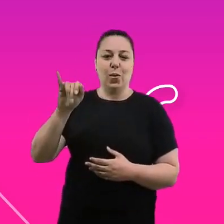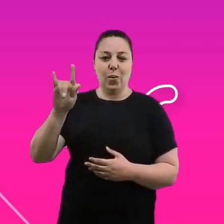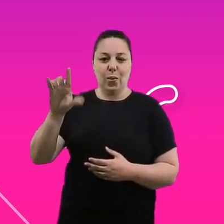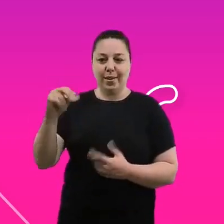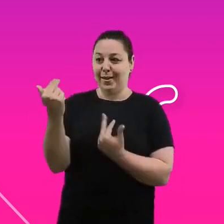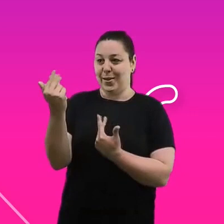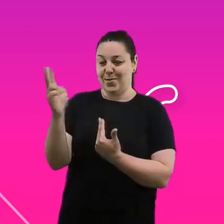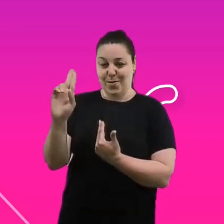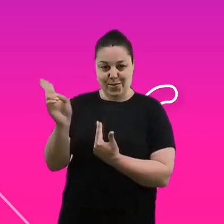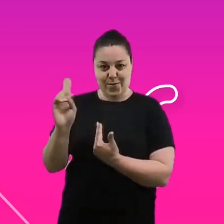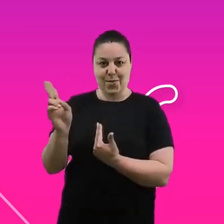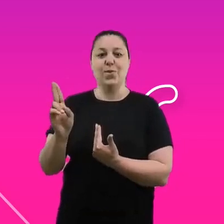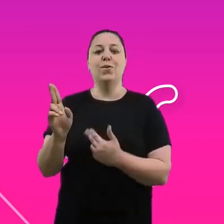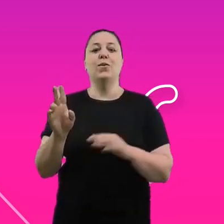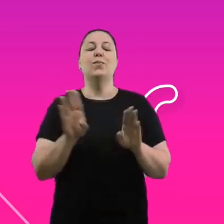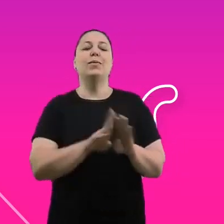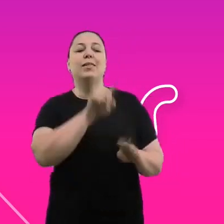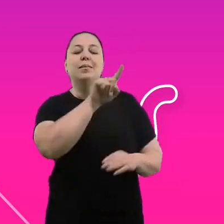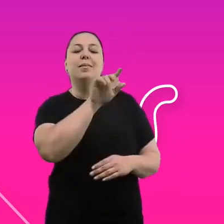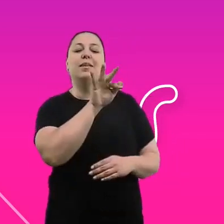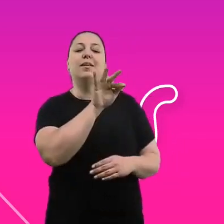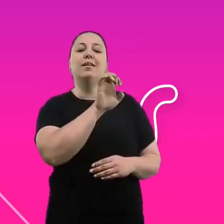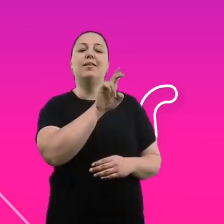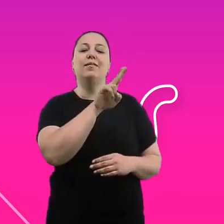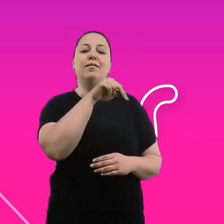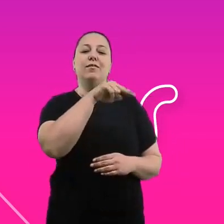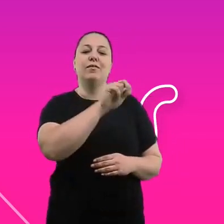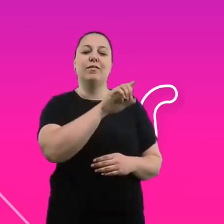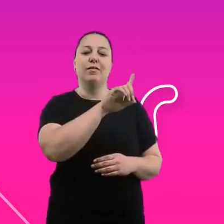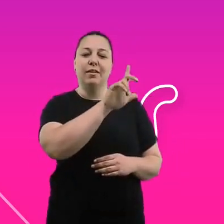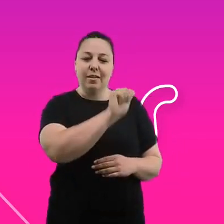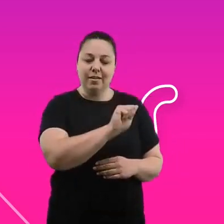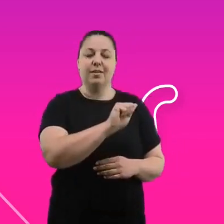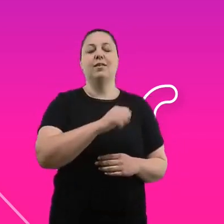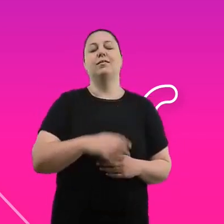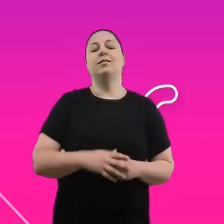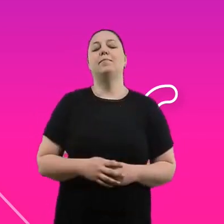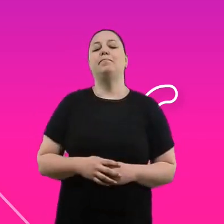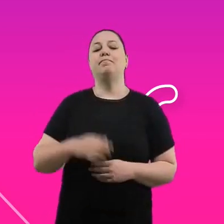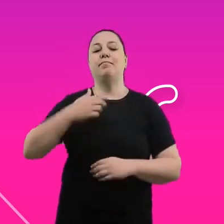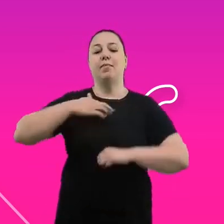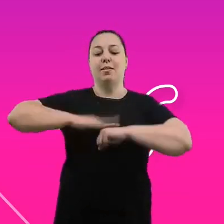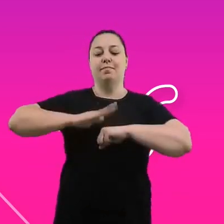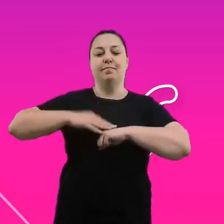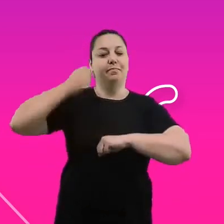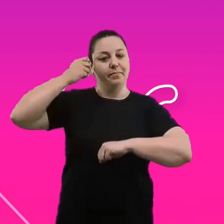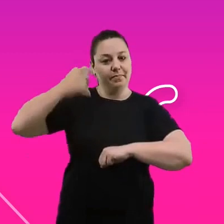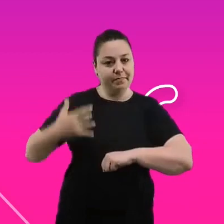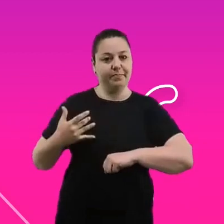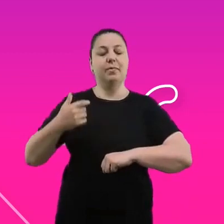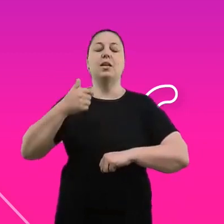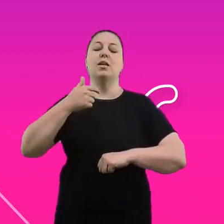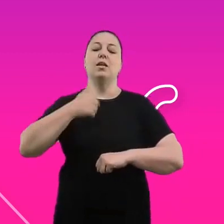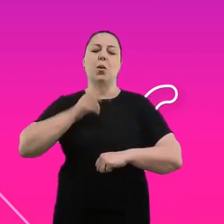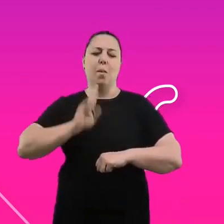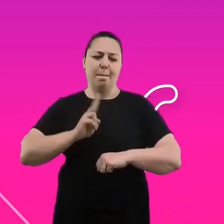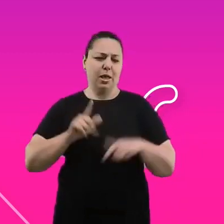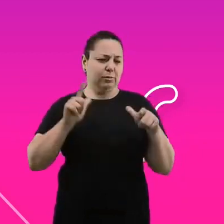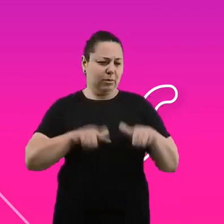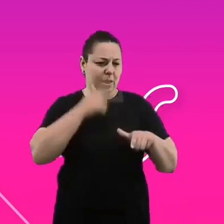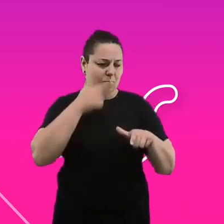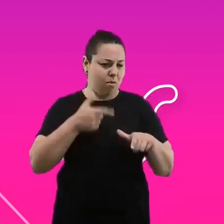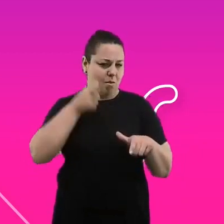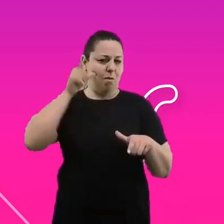Aproveitar para fazer a descrição aqui, então. Eu estou na sala do meu escritório, que é o mesmo lugar onde eu estava ontem. Estou